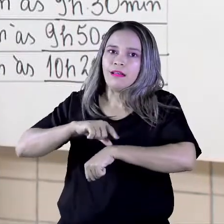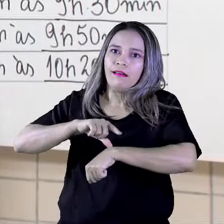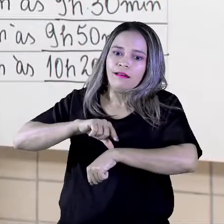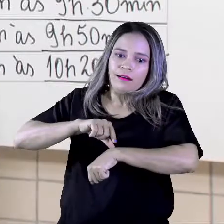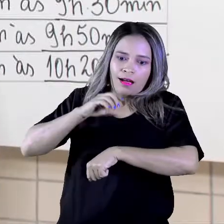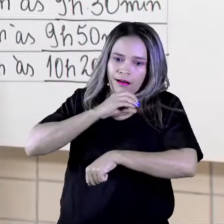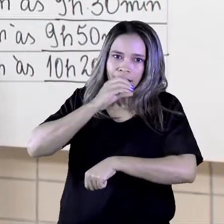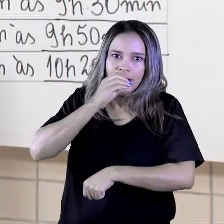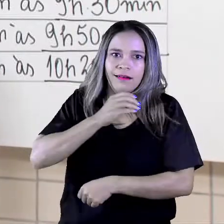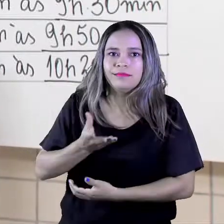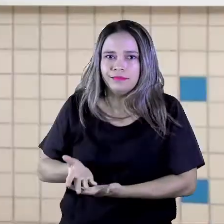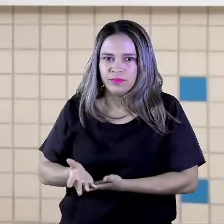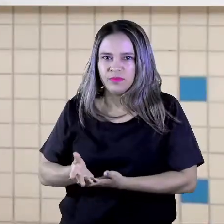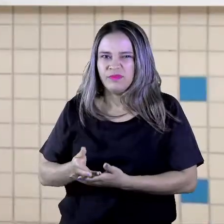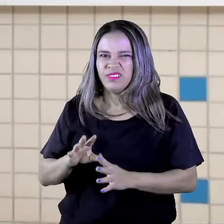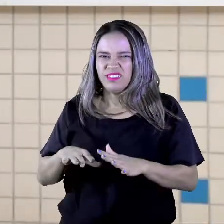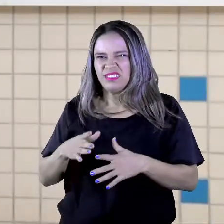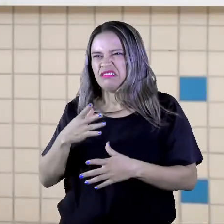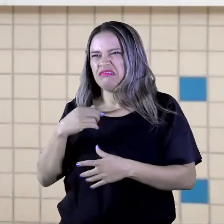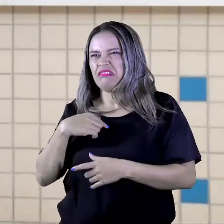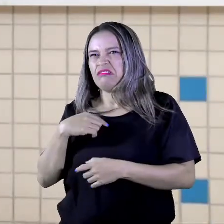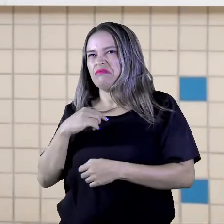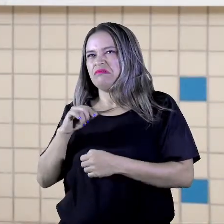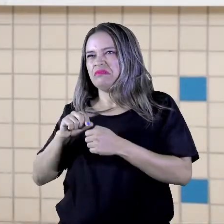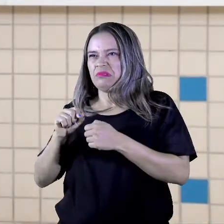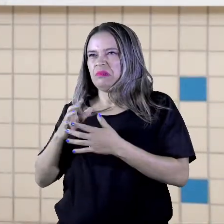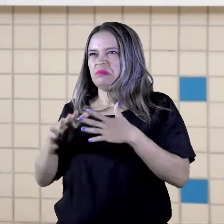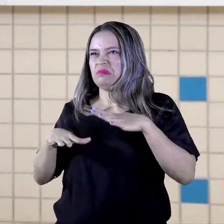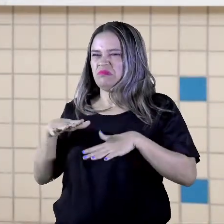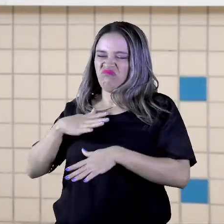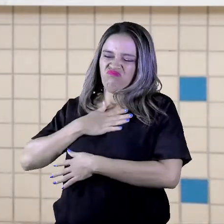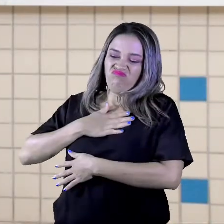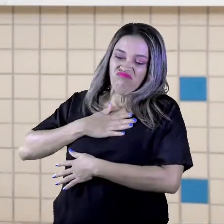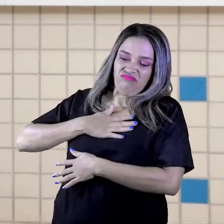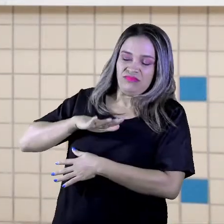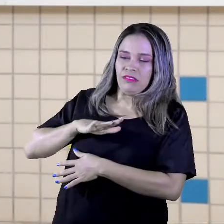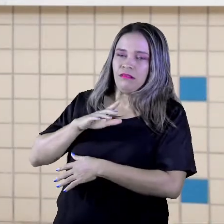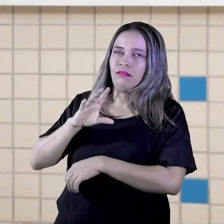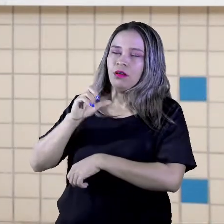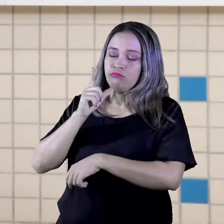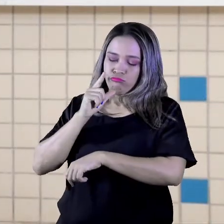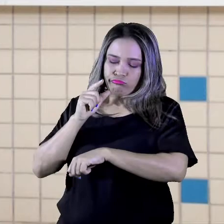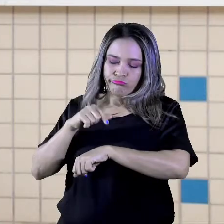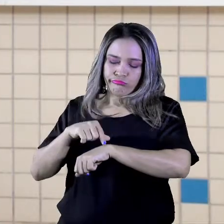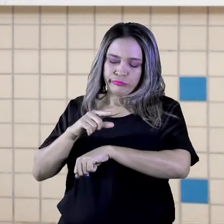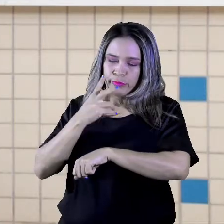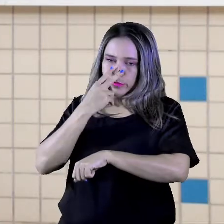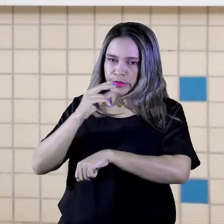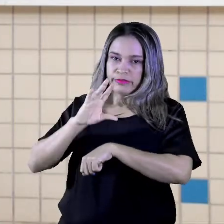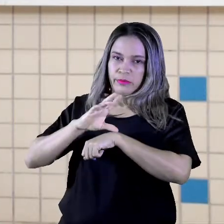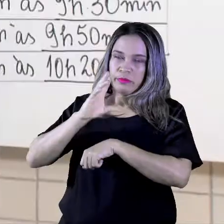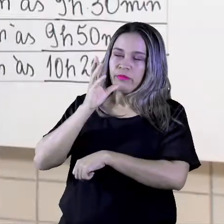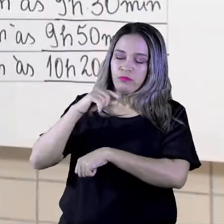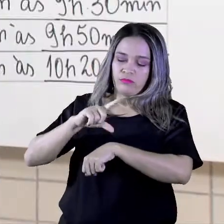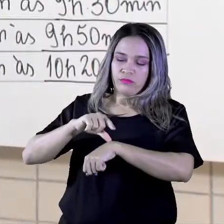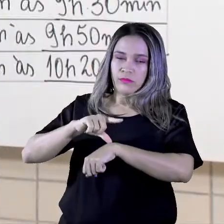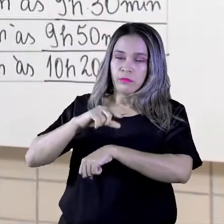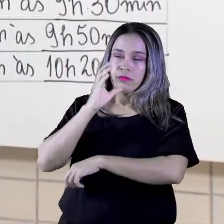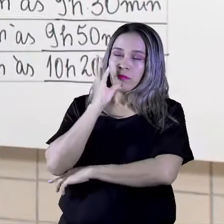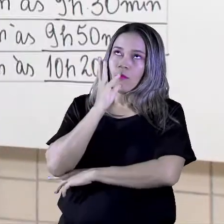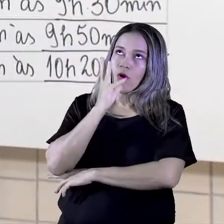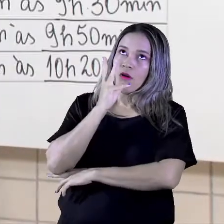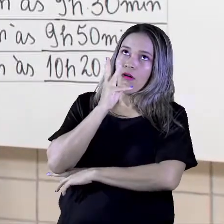muito rápido. Quando a gente está fazendo alguma coisa que a gente não gosta muito, o tempo demora, parece que o tempo demora, Talvez quando a gente está